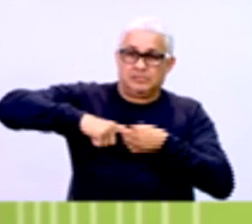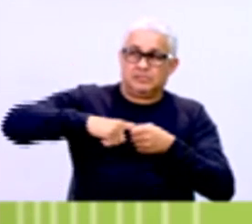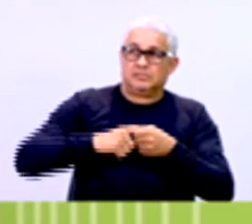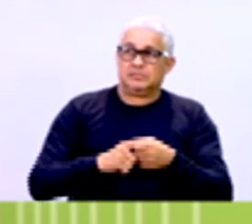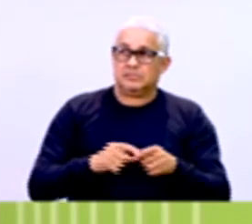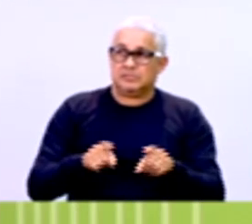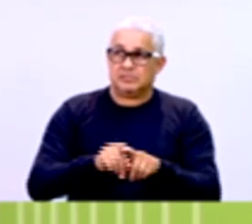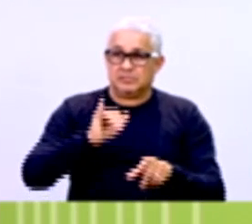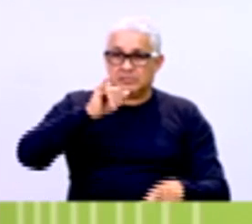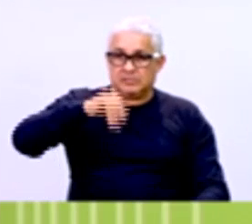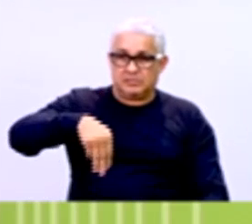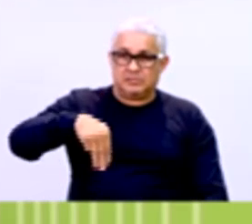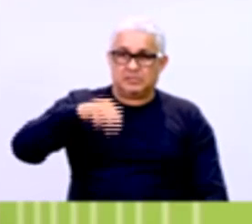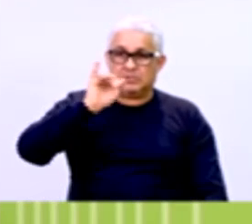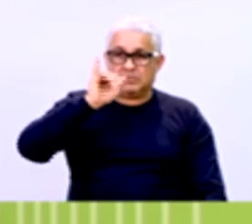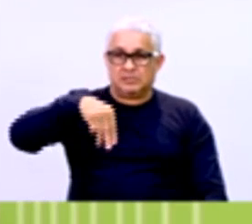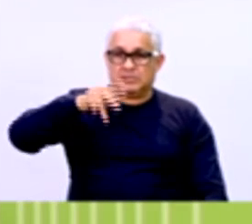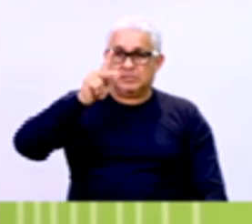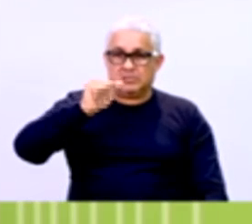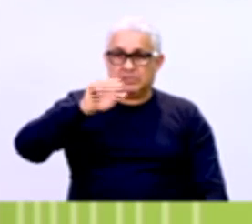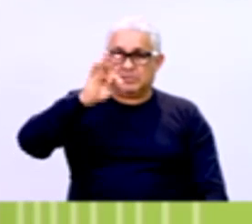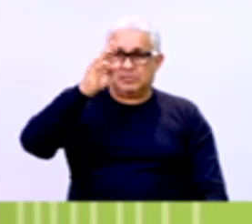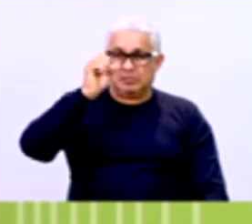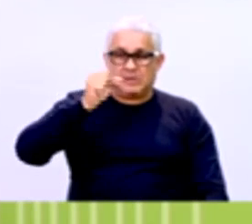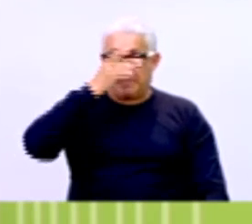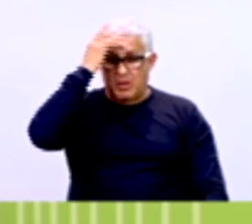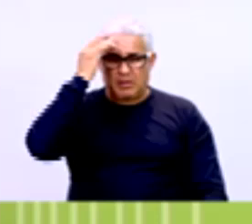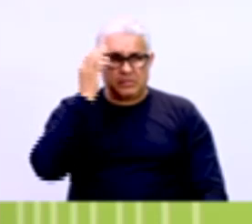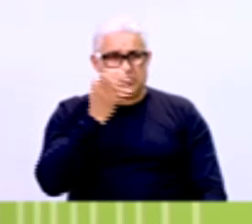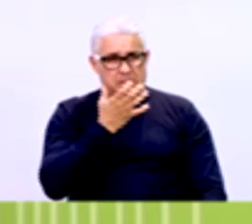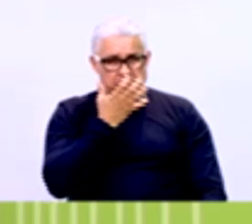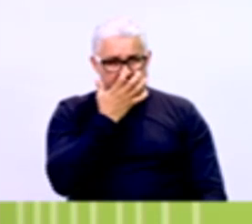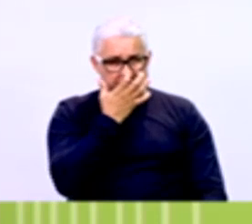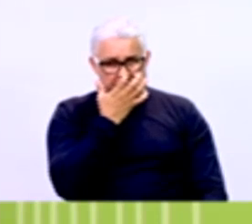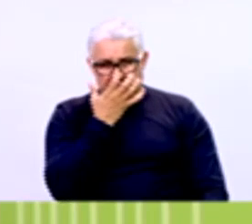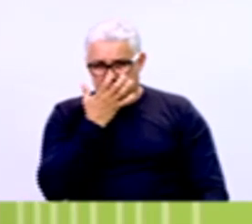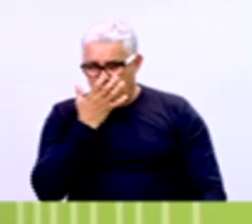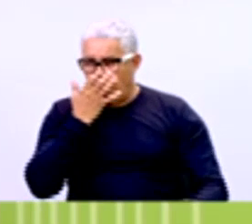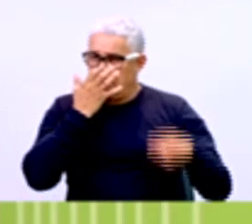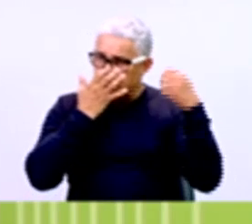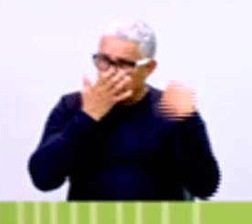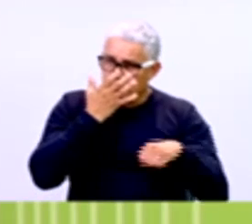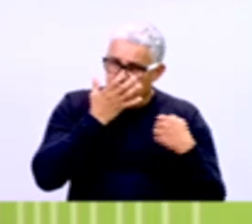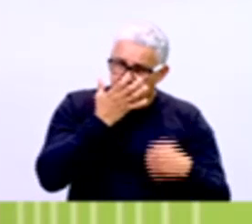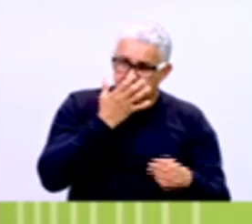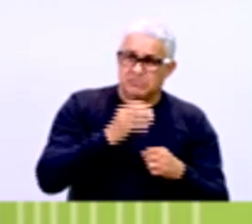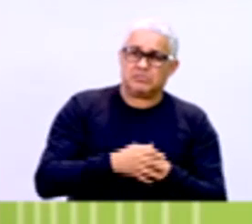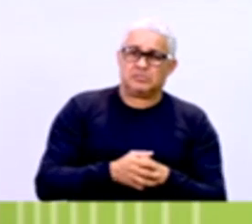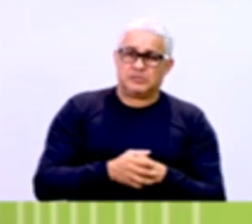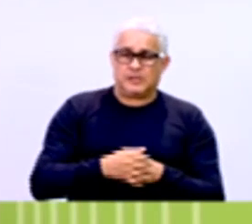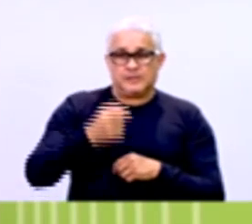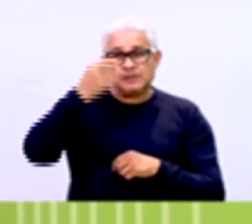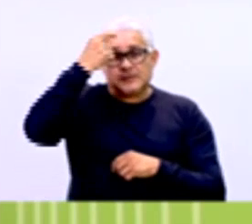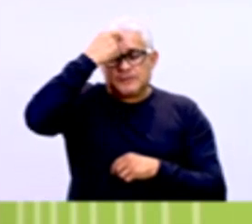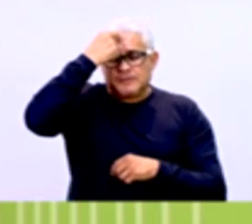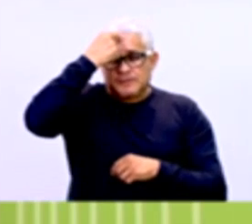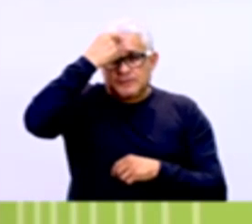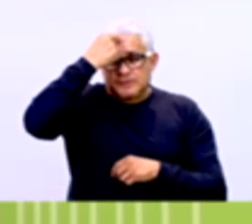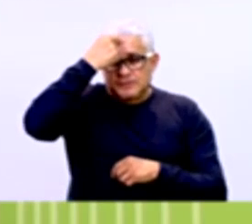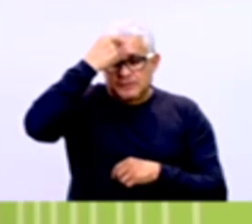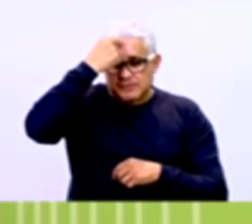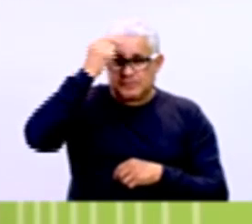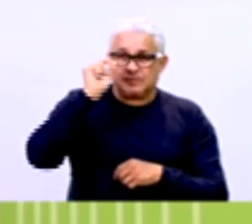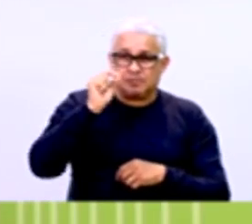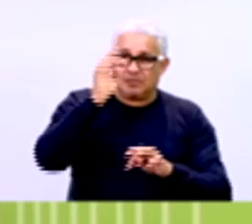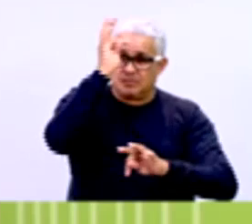desses impactos, as pessoas foram começando a observar, não é necessário trazer para uma esfera de conscientização a questão